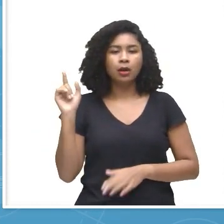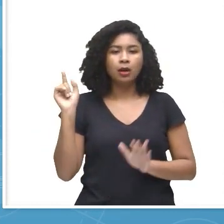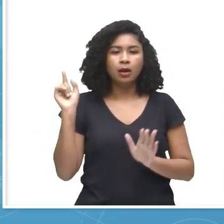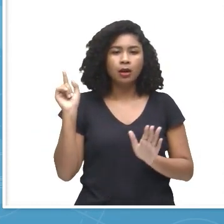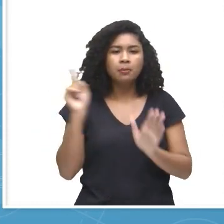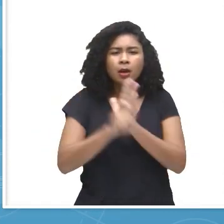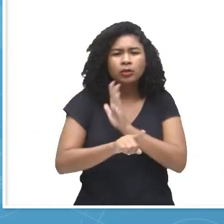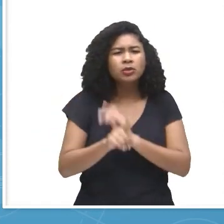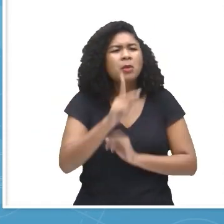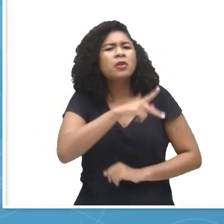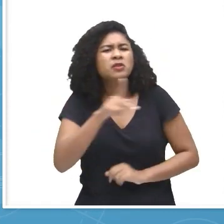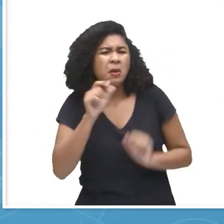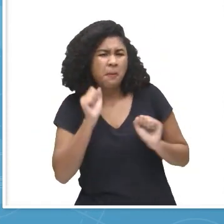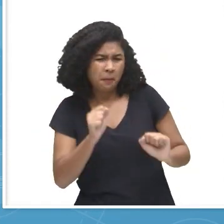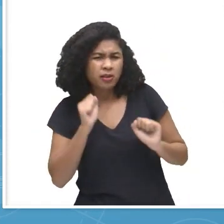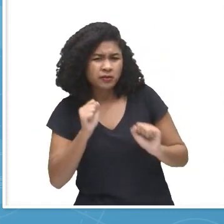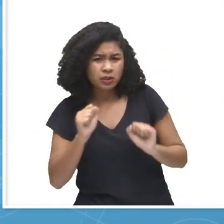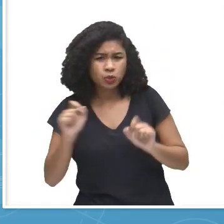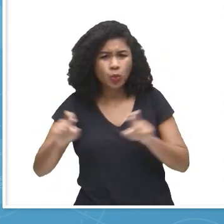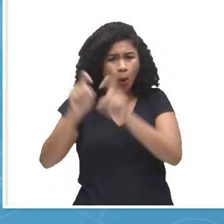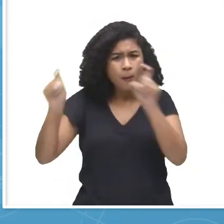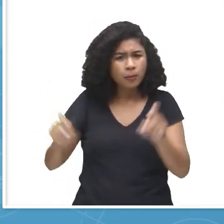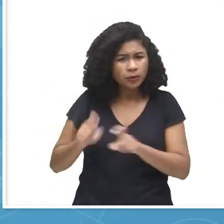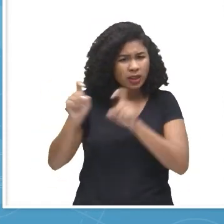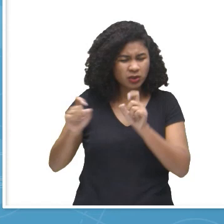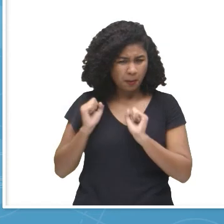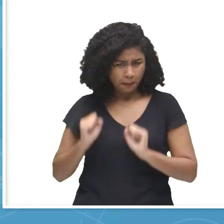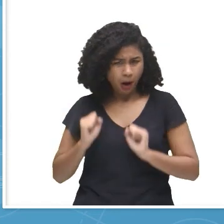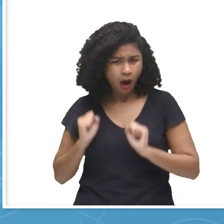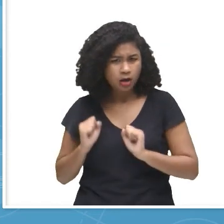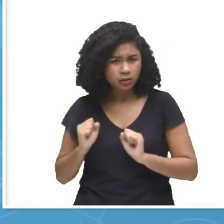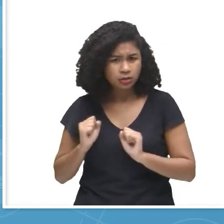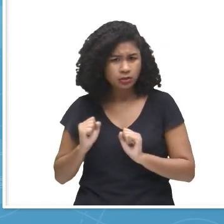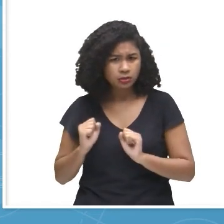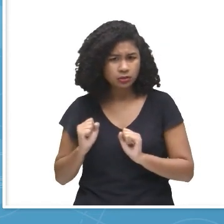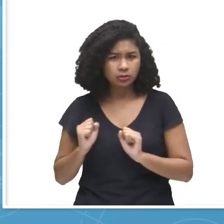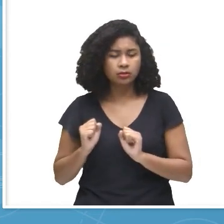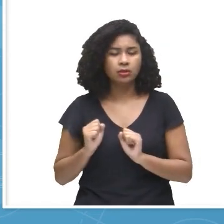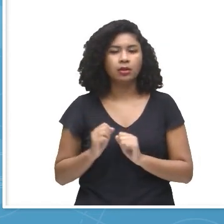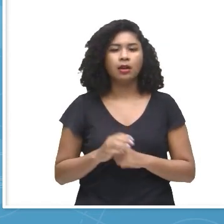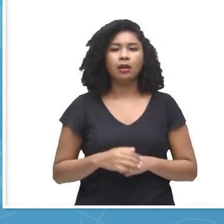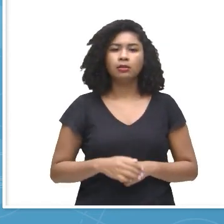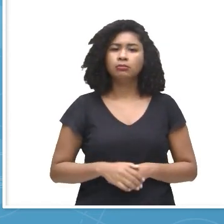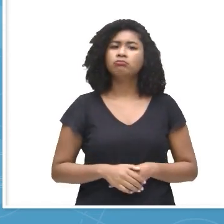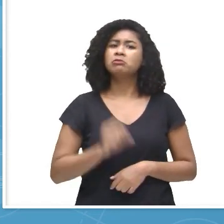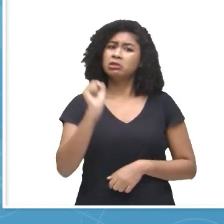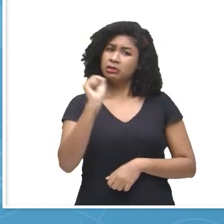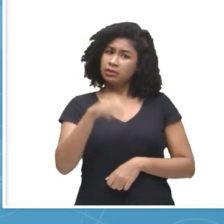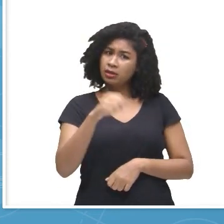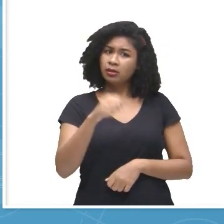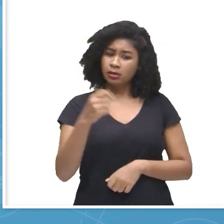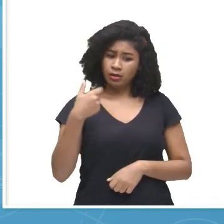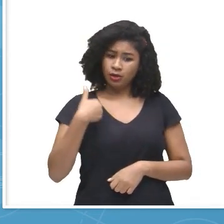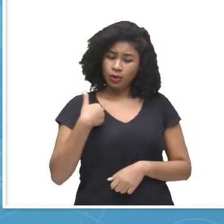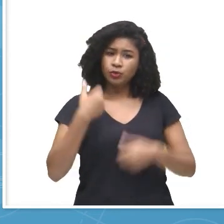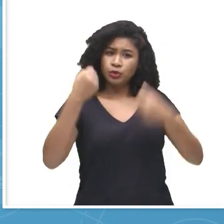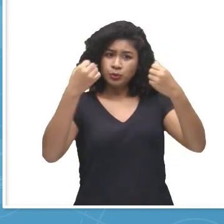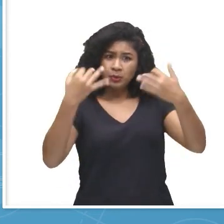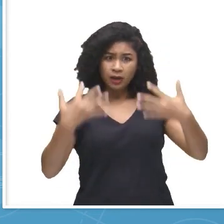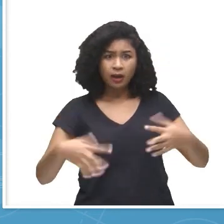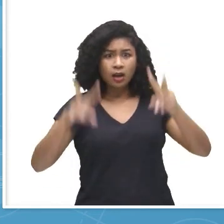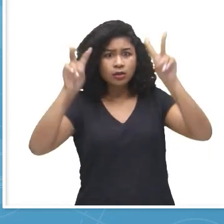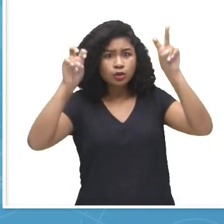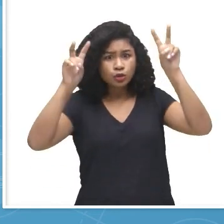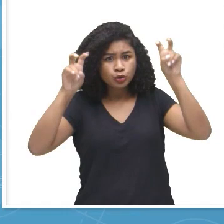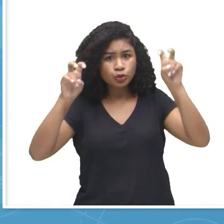desenho digital? Então, se você tem esse recurso, se você tem essa habilidade, por que não? Então, vamos aproveitar essa